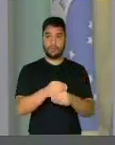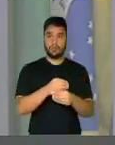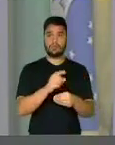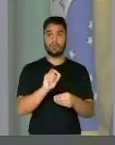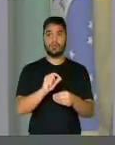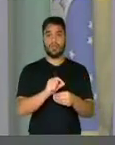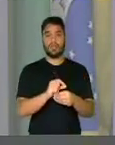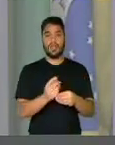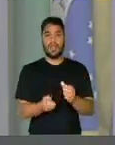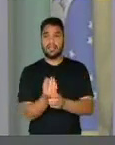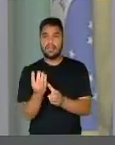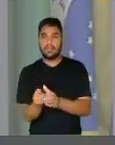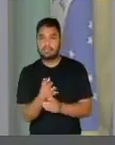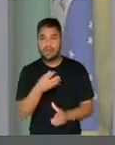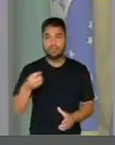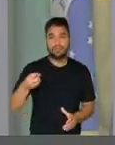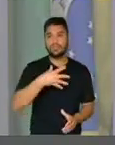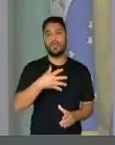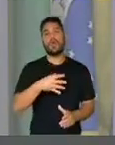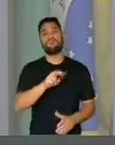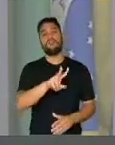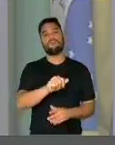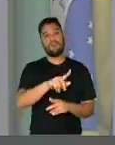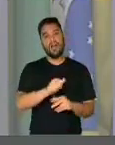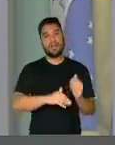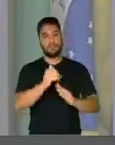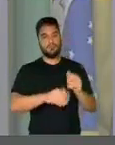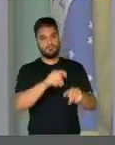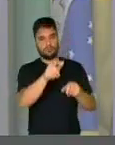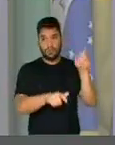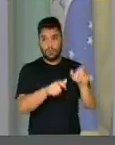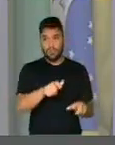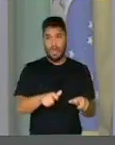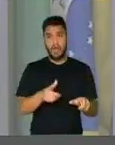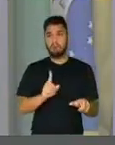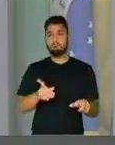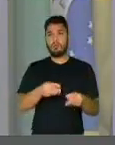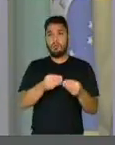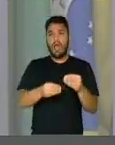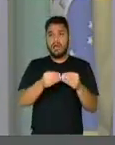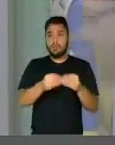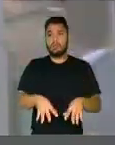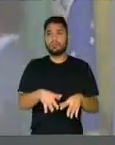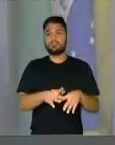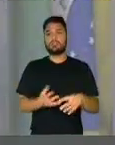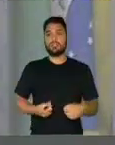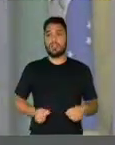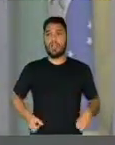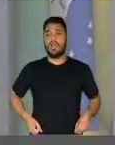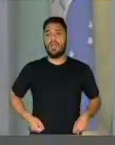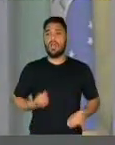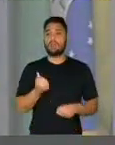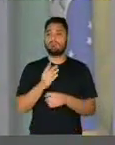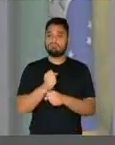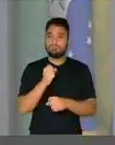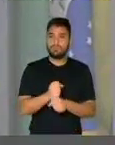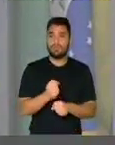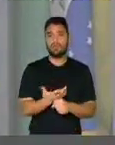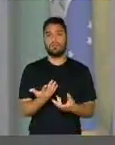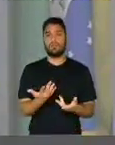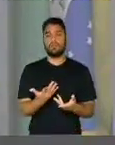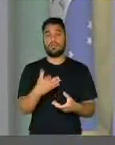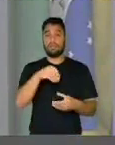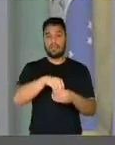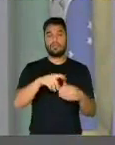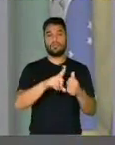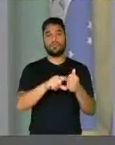inclusão de novos cargos sem a devida compensação implica em aumento das dotações orçamentárias, o que é vedado pelo